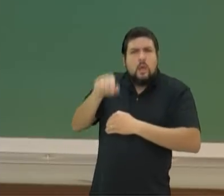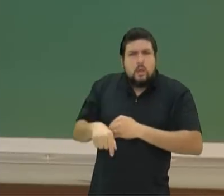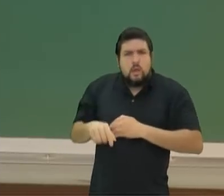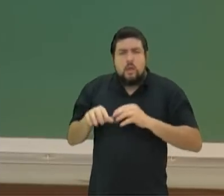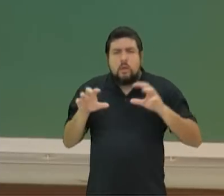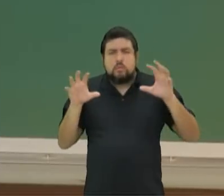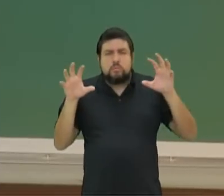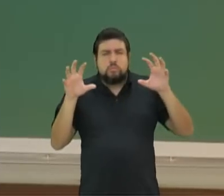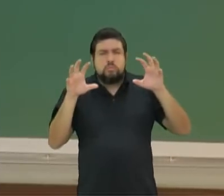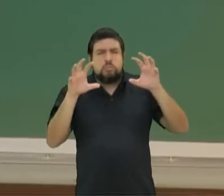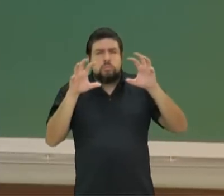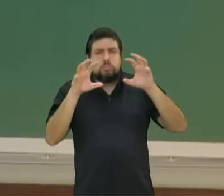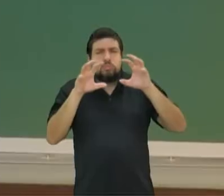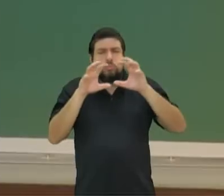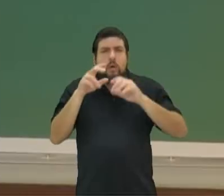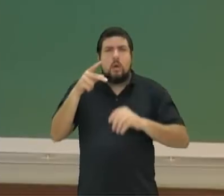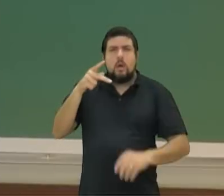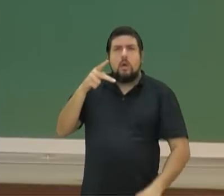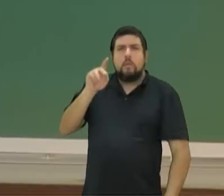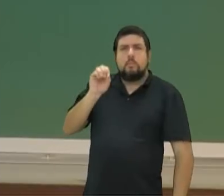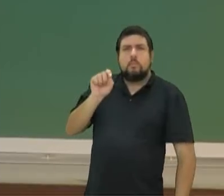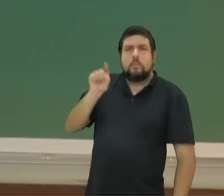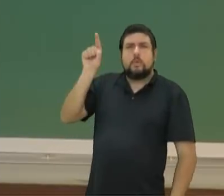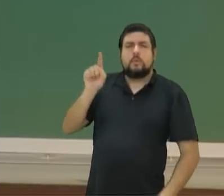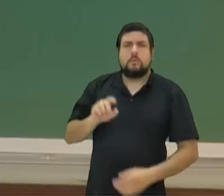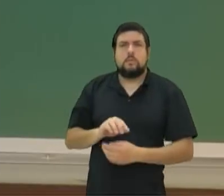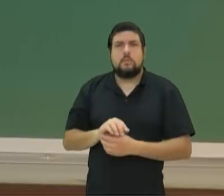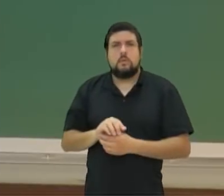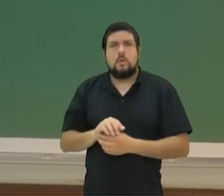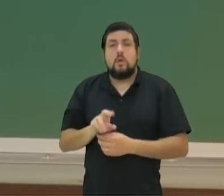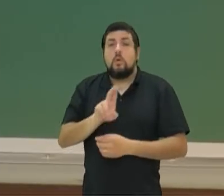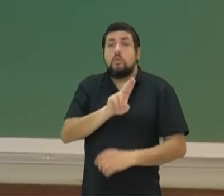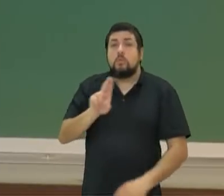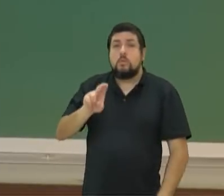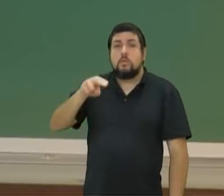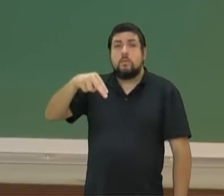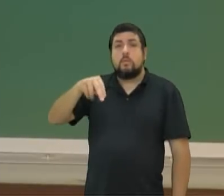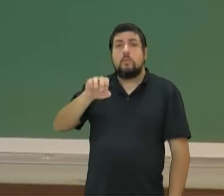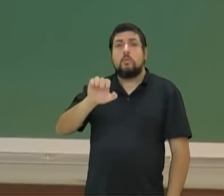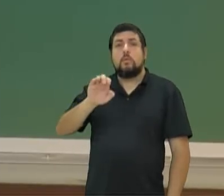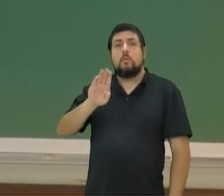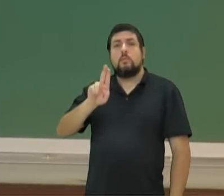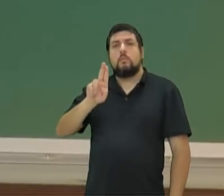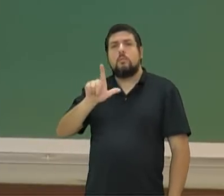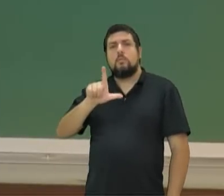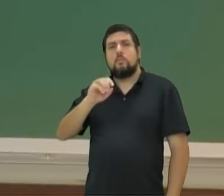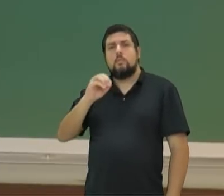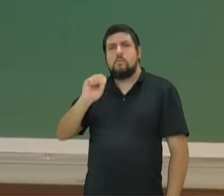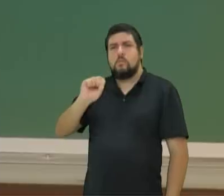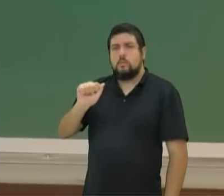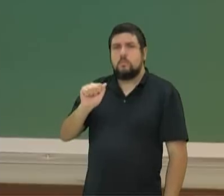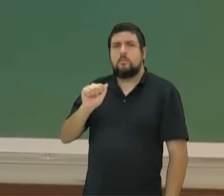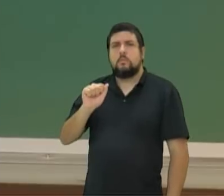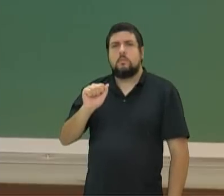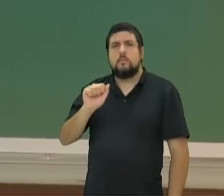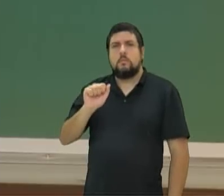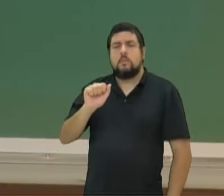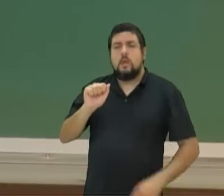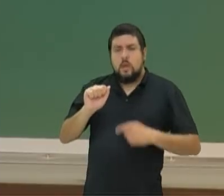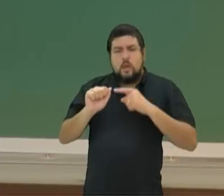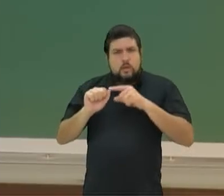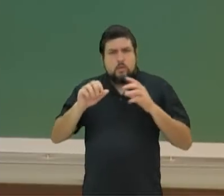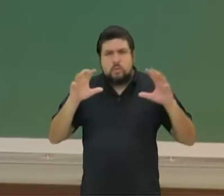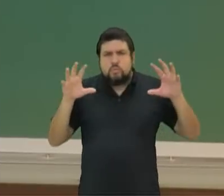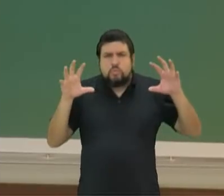poeira estelar. A gente também pode chamar essa nuvem de nebulosa. E as nebulosas são os berçários das estrelas,